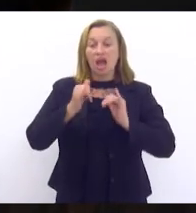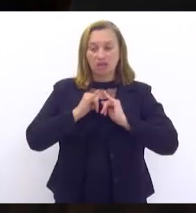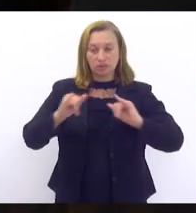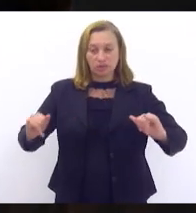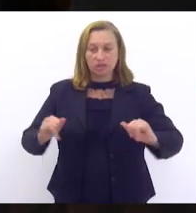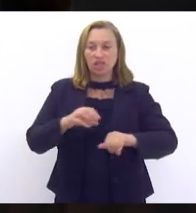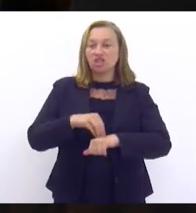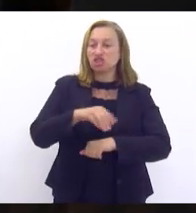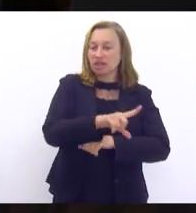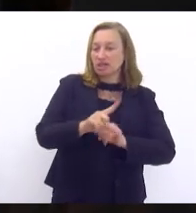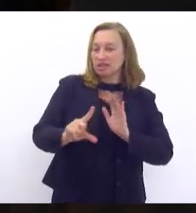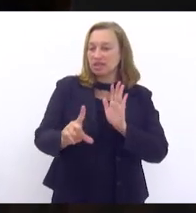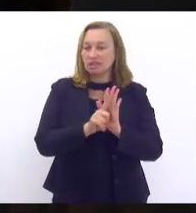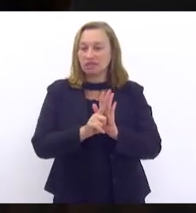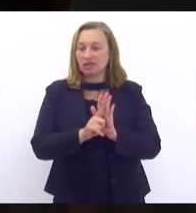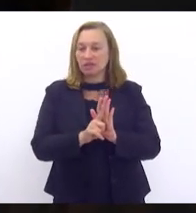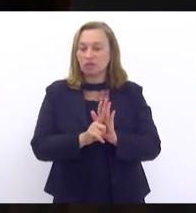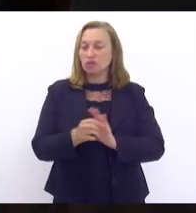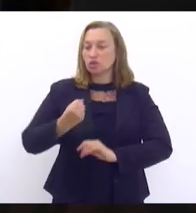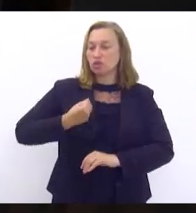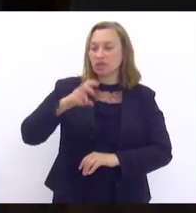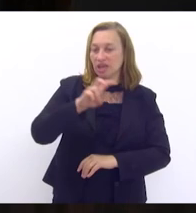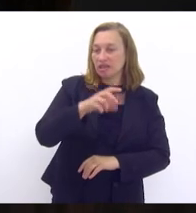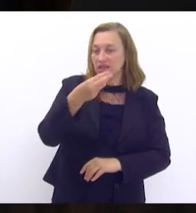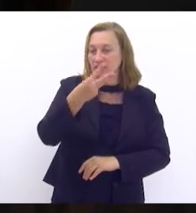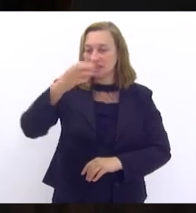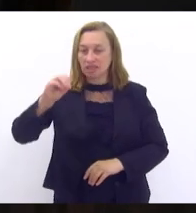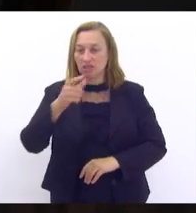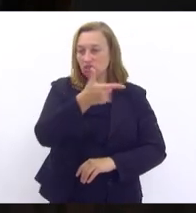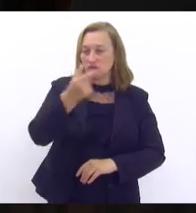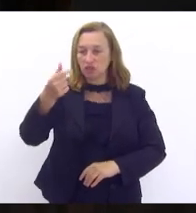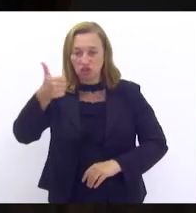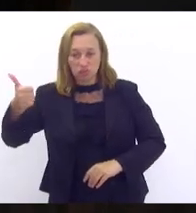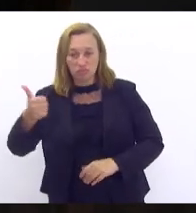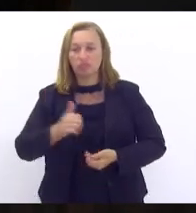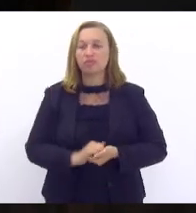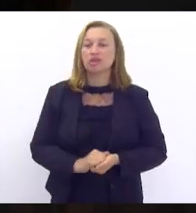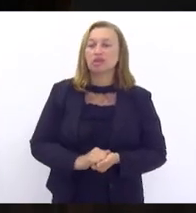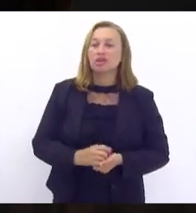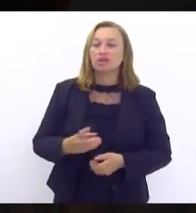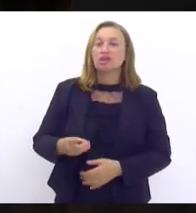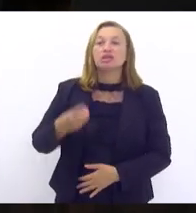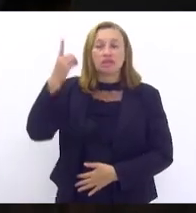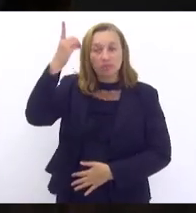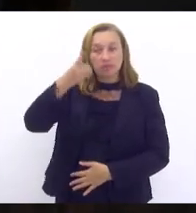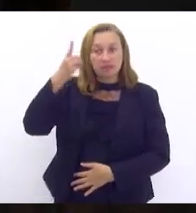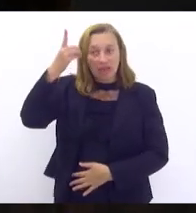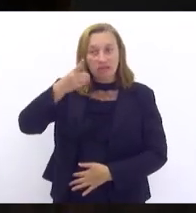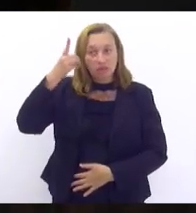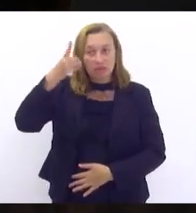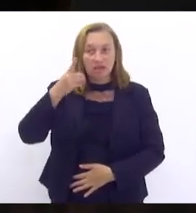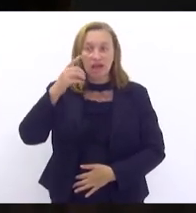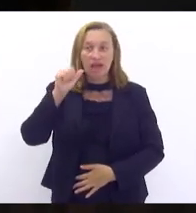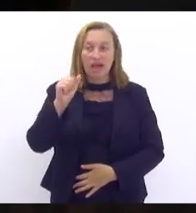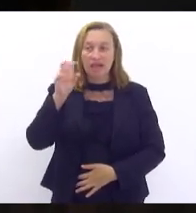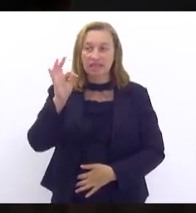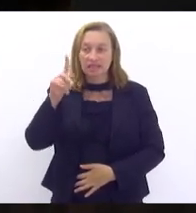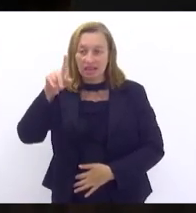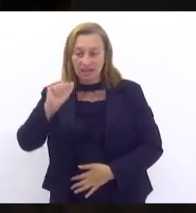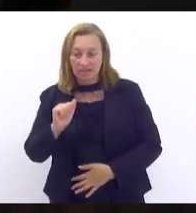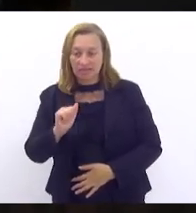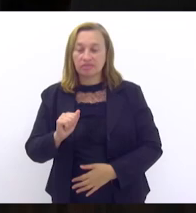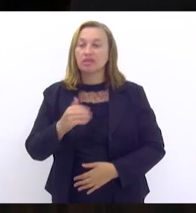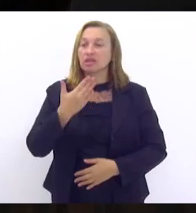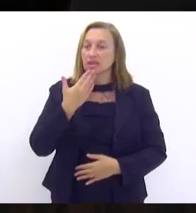Anuncio indicação legislativa número 530 de 2021, de autoria do deputado Átila Nunes,